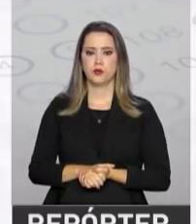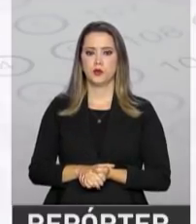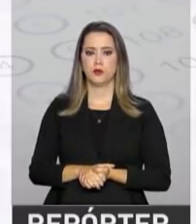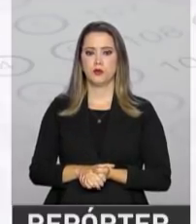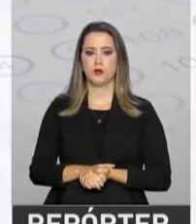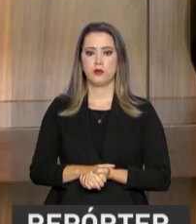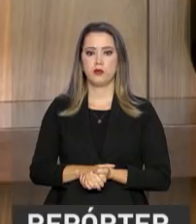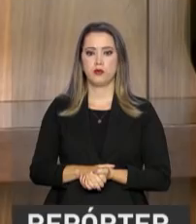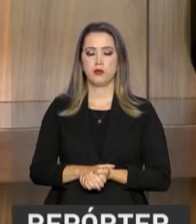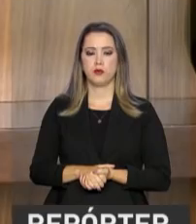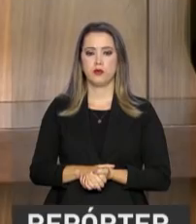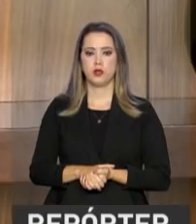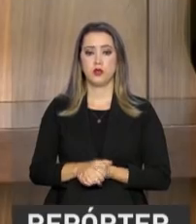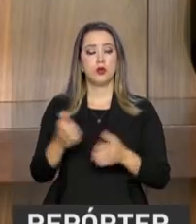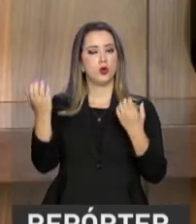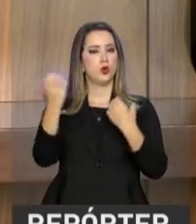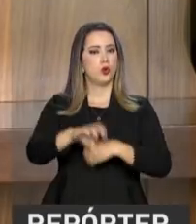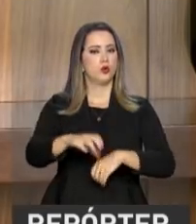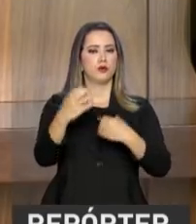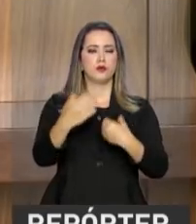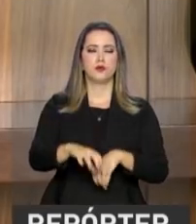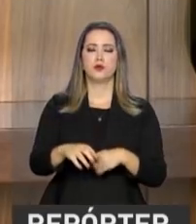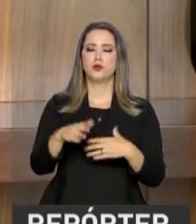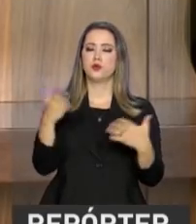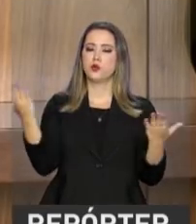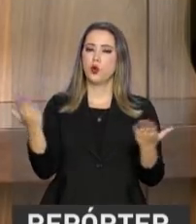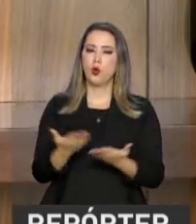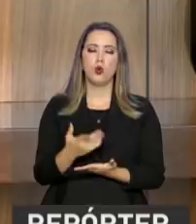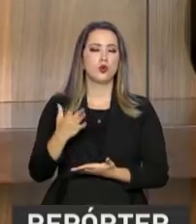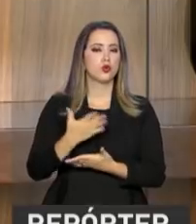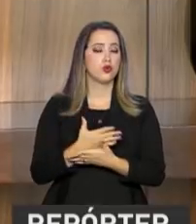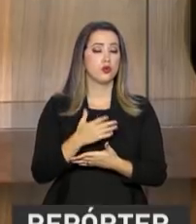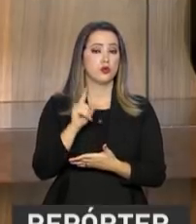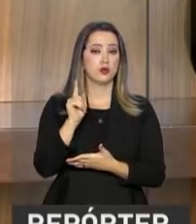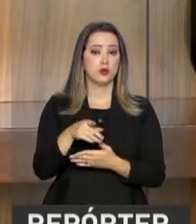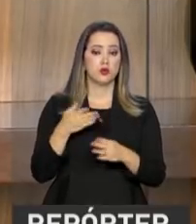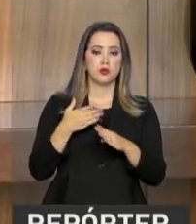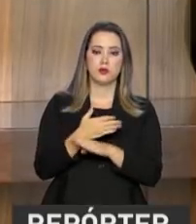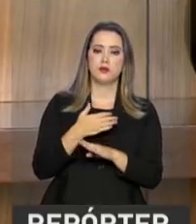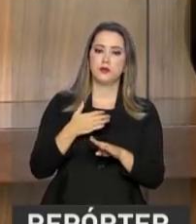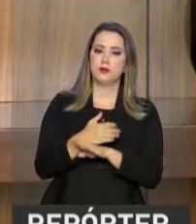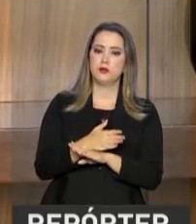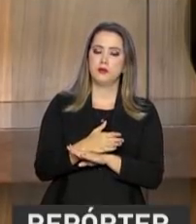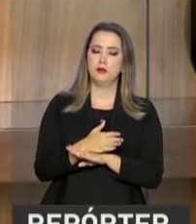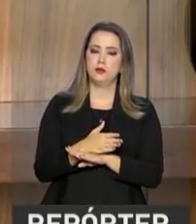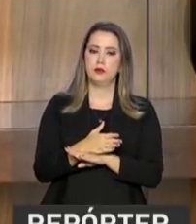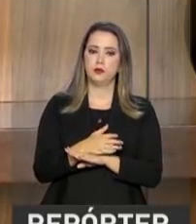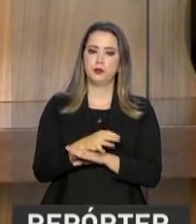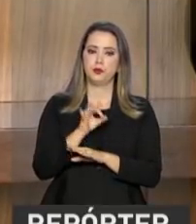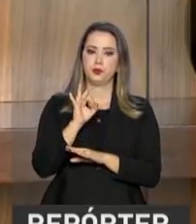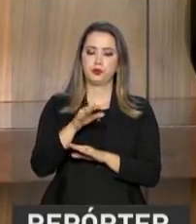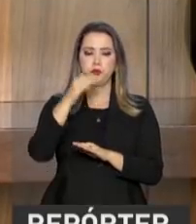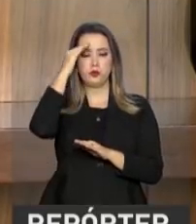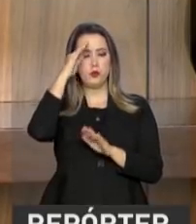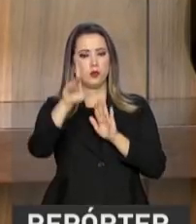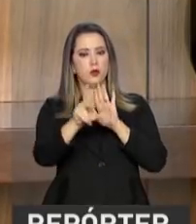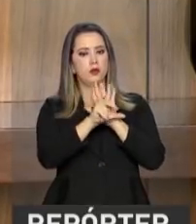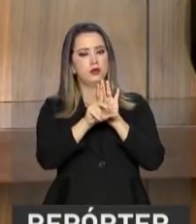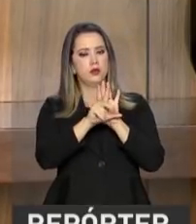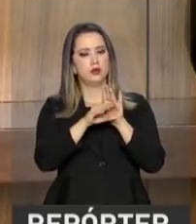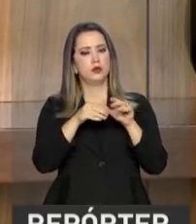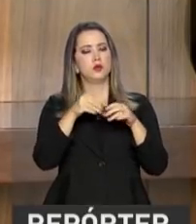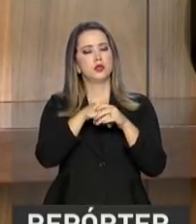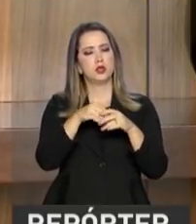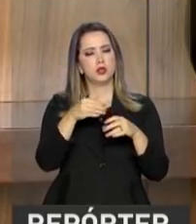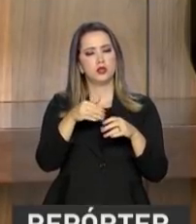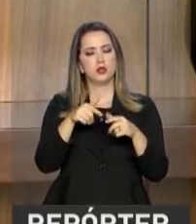centavos o concurso público é a forma hoje é de entrada legal para as atividades públicas